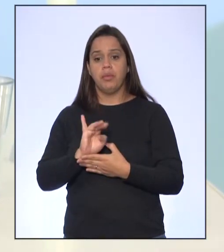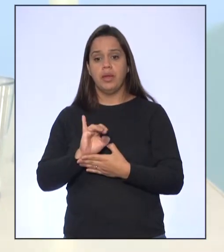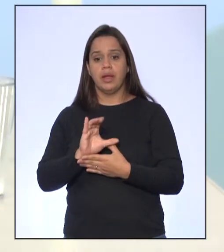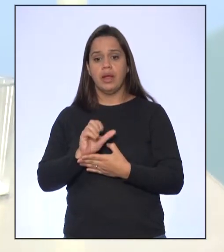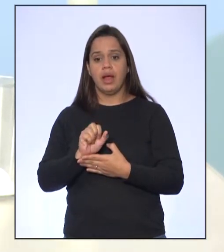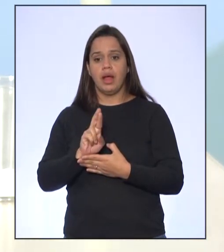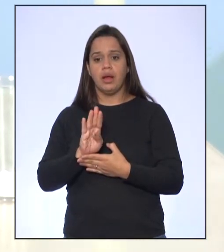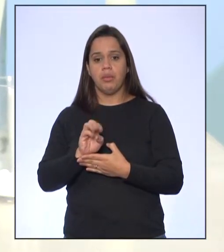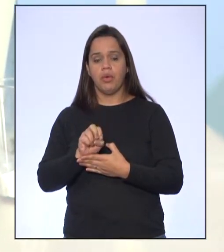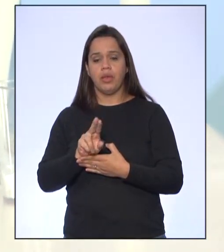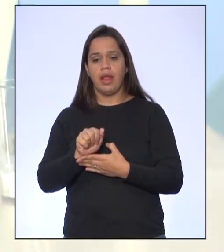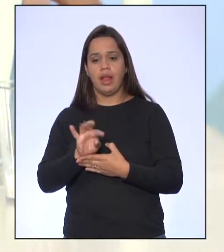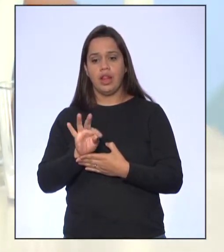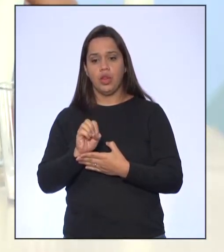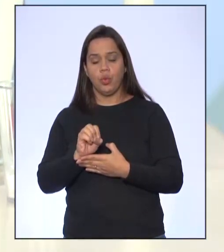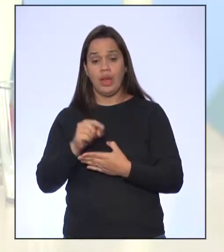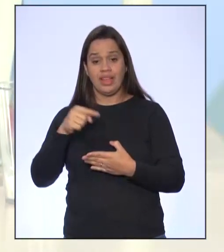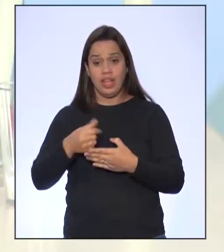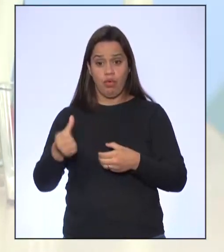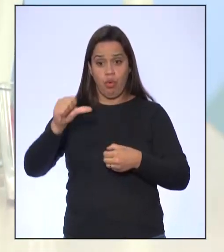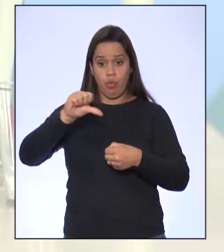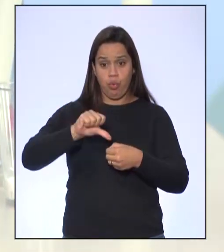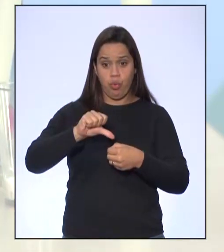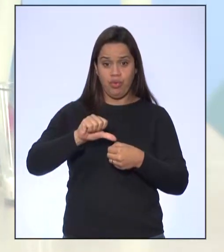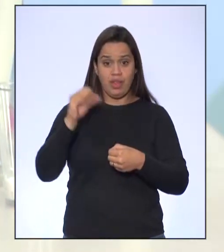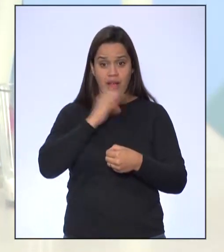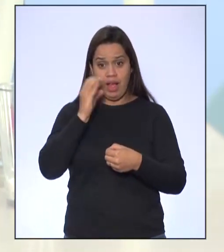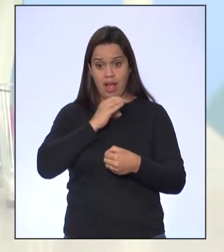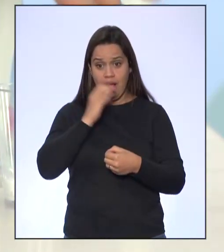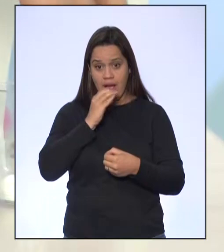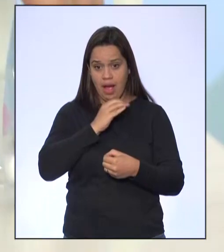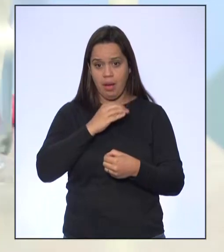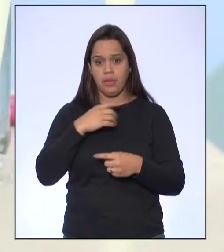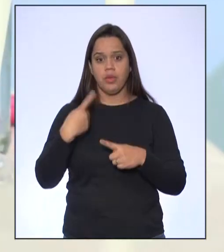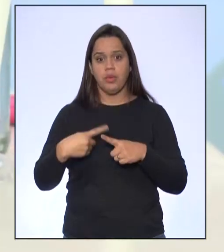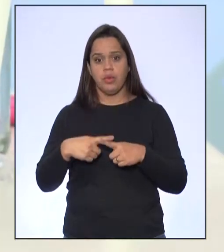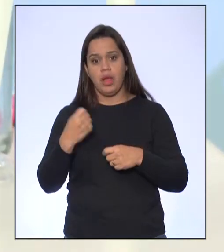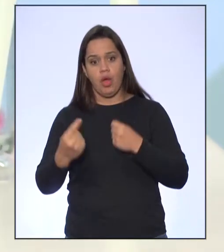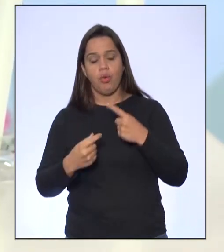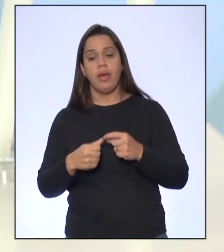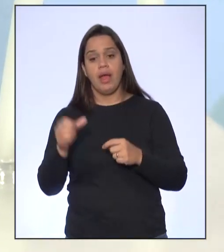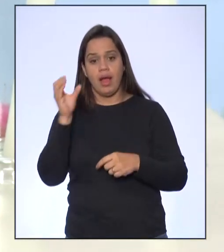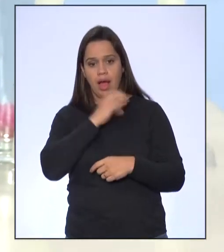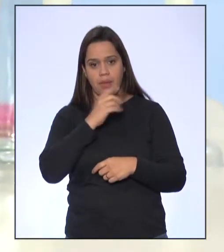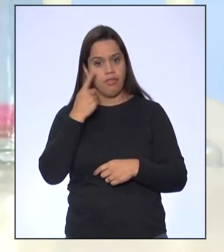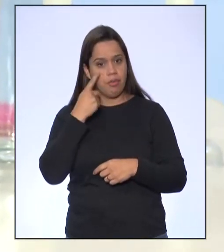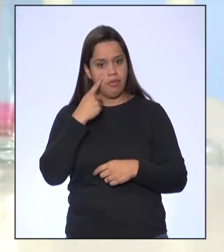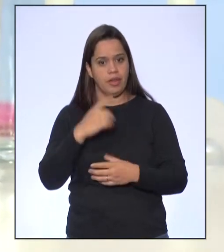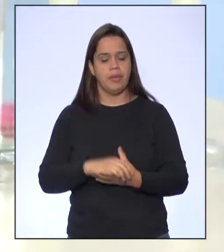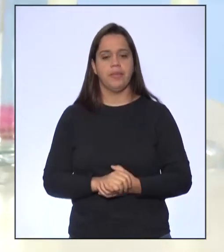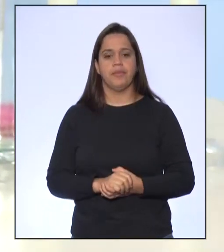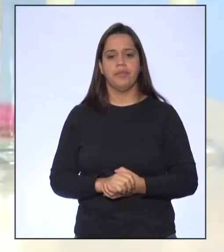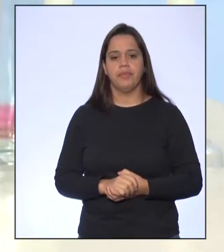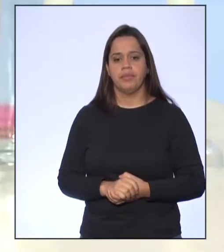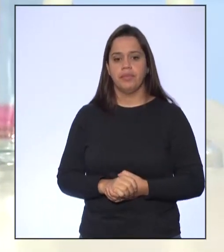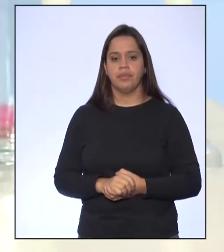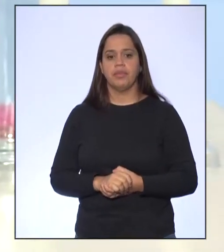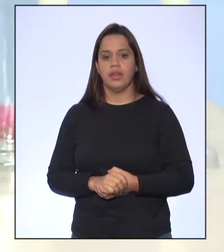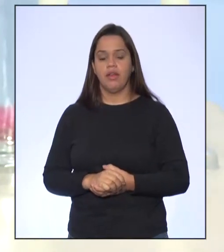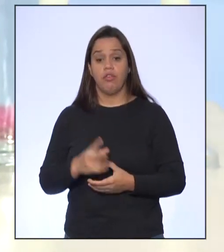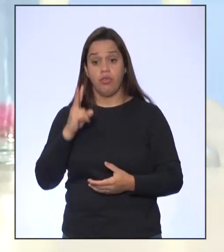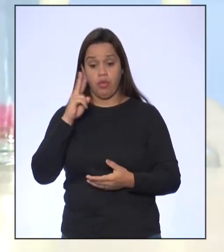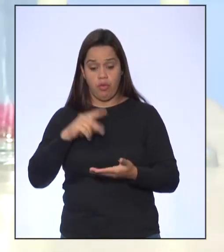bem rapidinha, porque né, a gente quer uma reação química, e algumas reações são bem rapidinhas. Então, no vinagre, você vai pôr mais uma